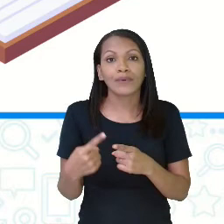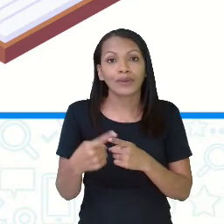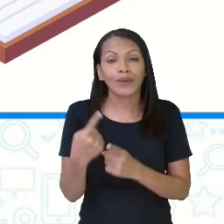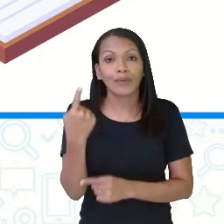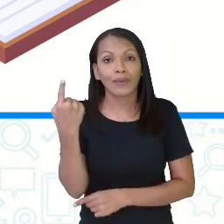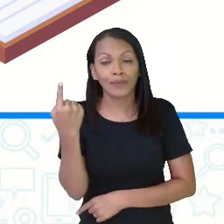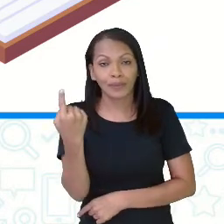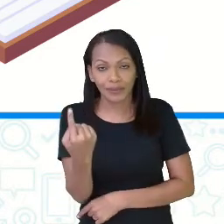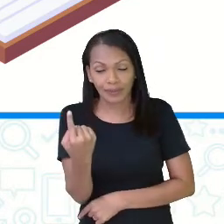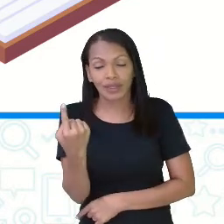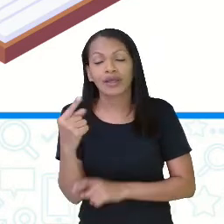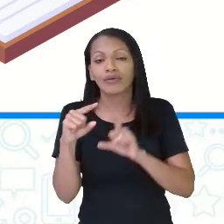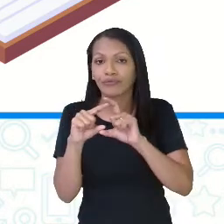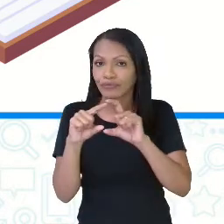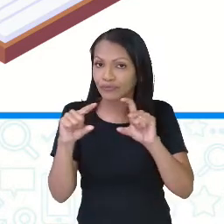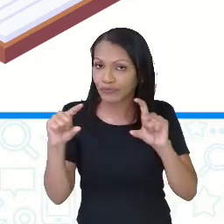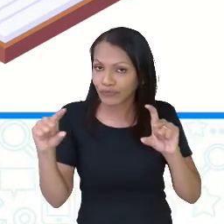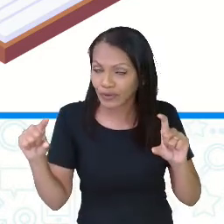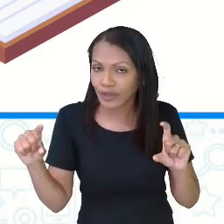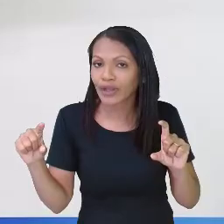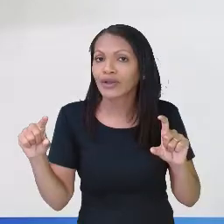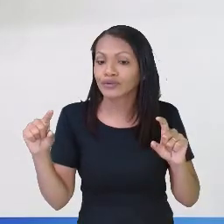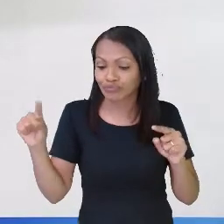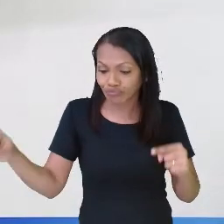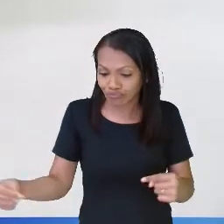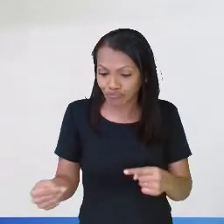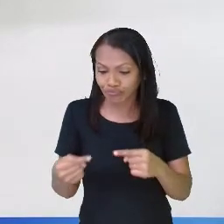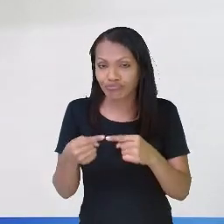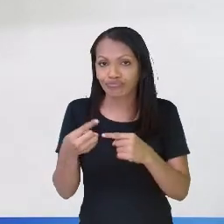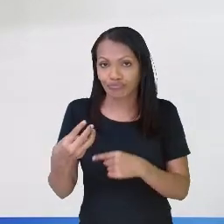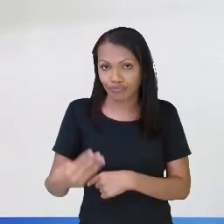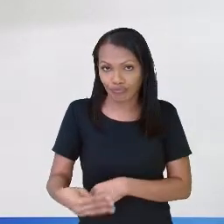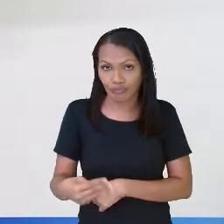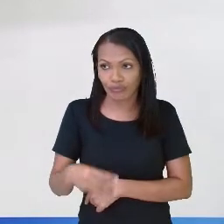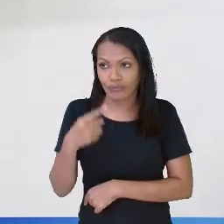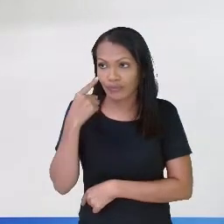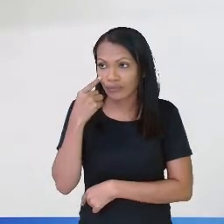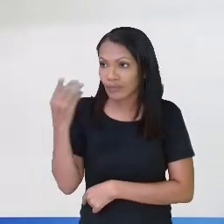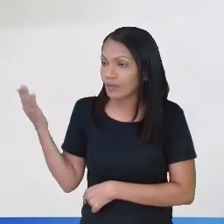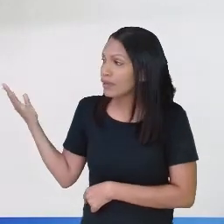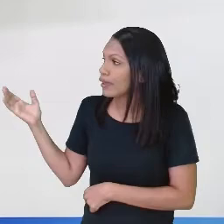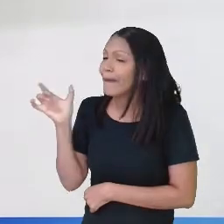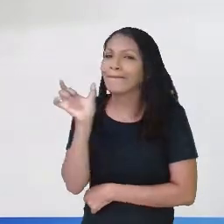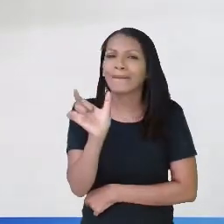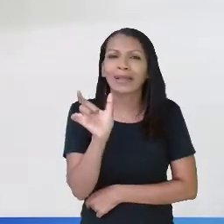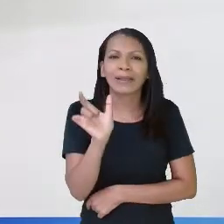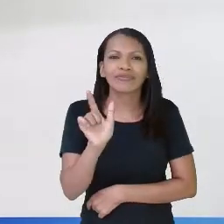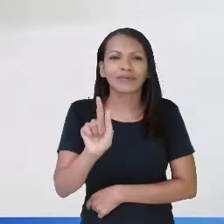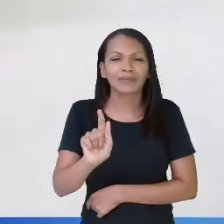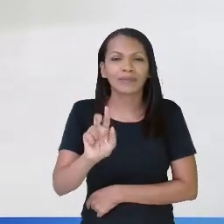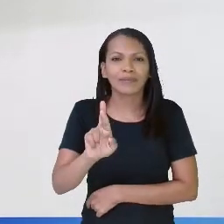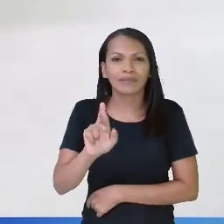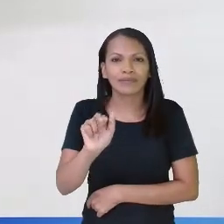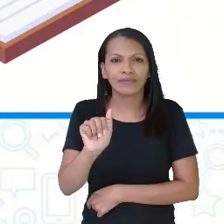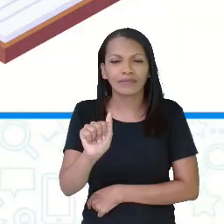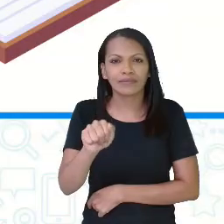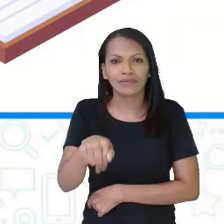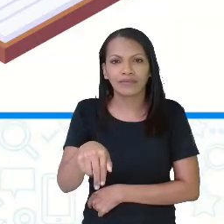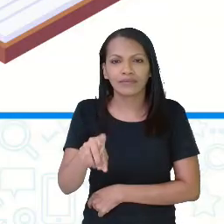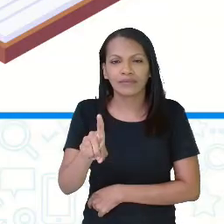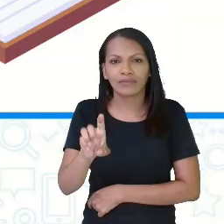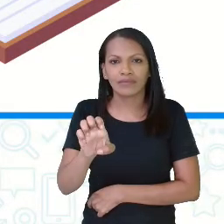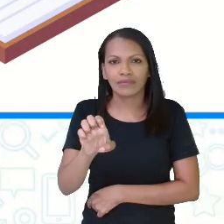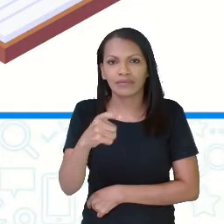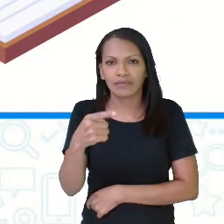e o segundo com o quinto. Então, vejam, a palavra grandeza está rimando com estranheza e a